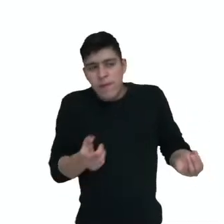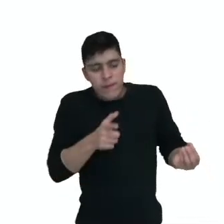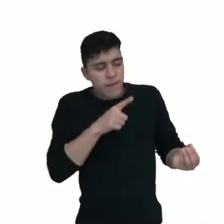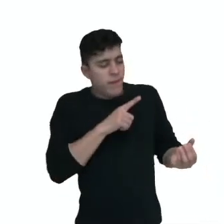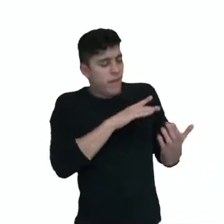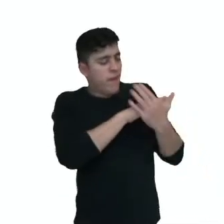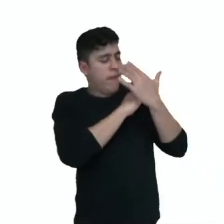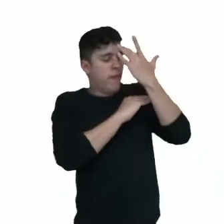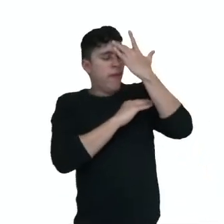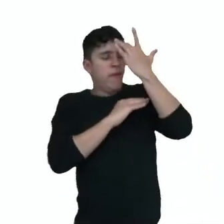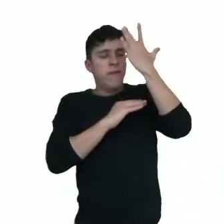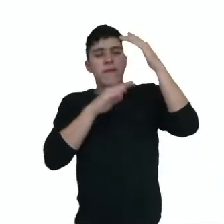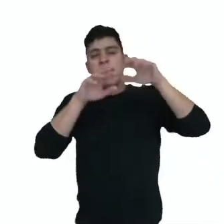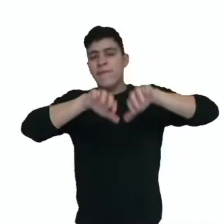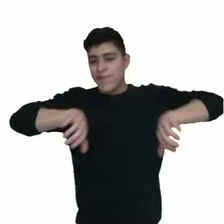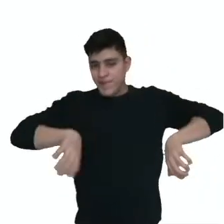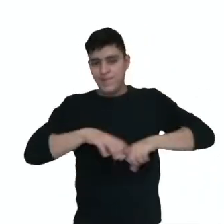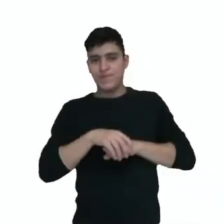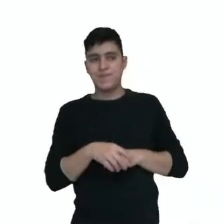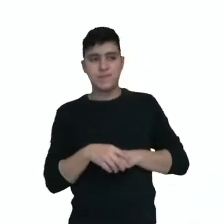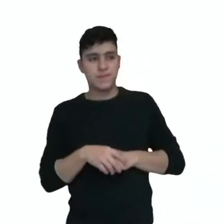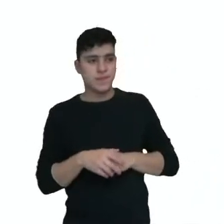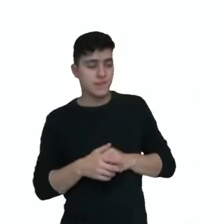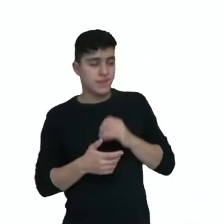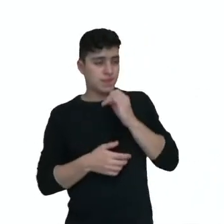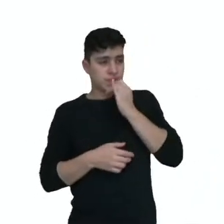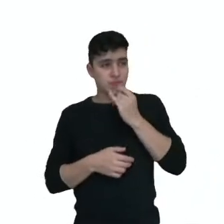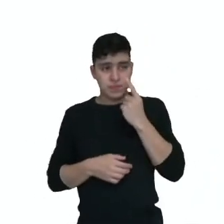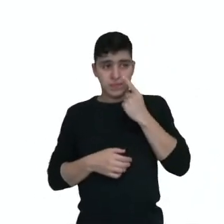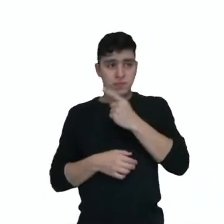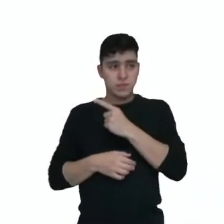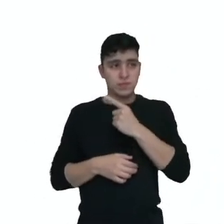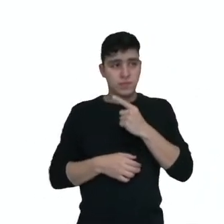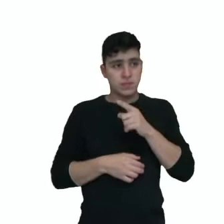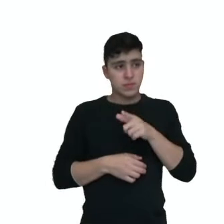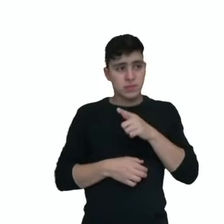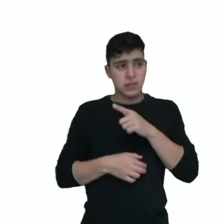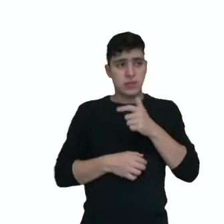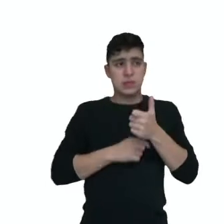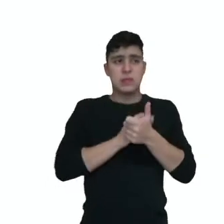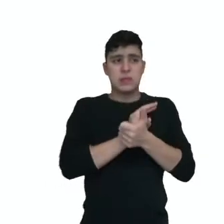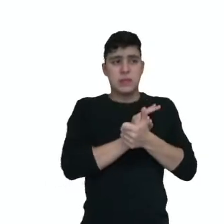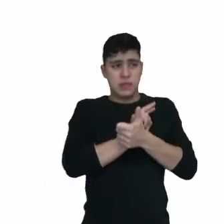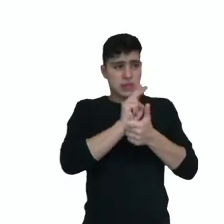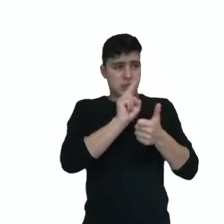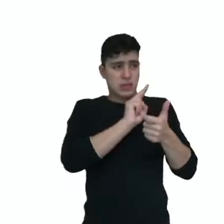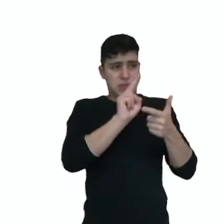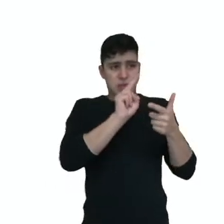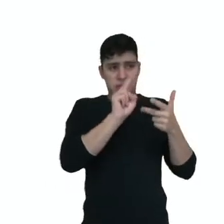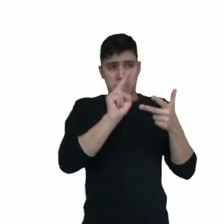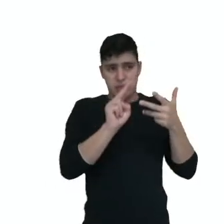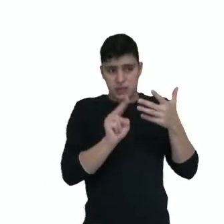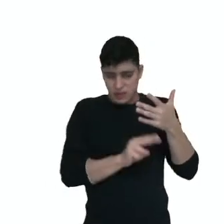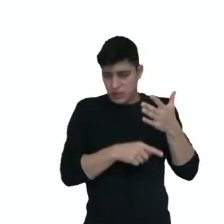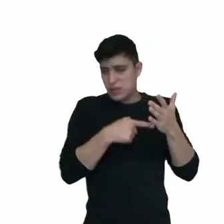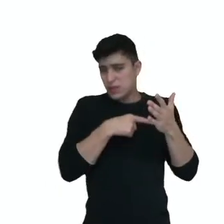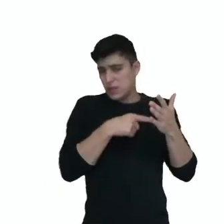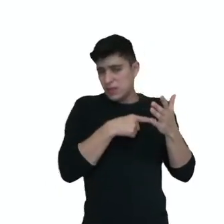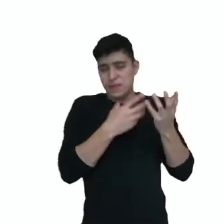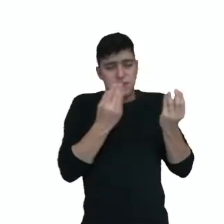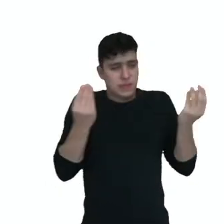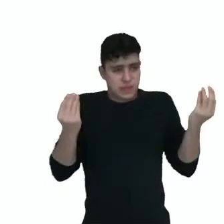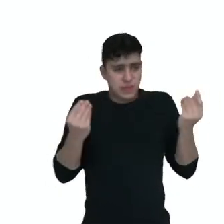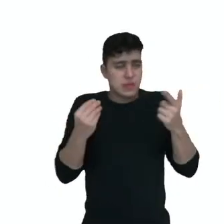e usual, ok? Então aqui a gente tem um exemplo aqui do Paramece, mas ó, são vários tipos de protozoários que existem. Então a gente tem